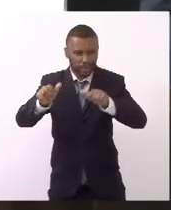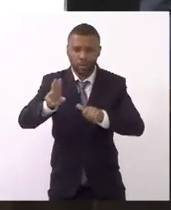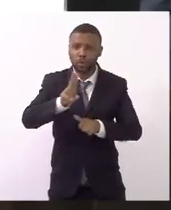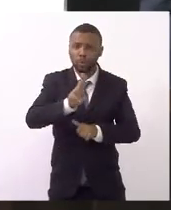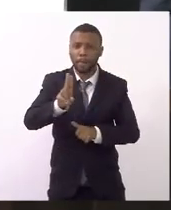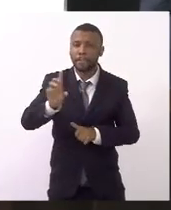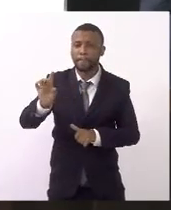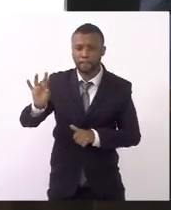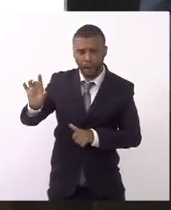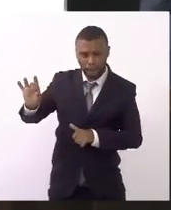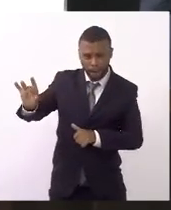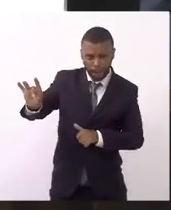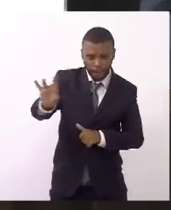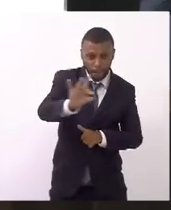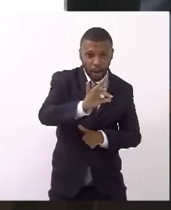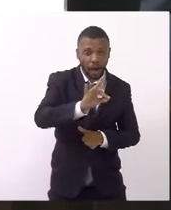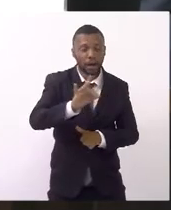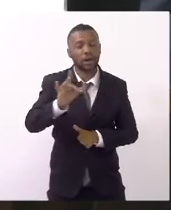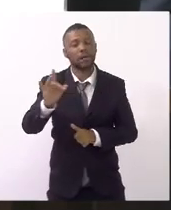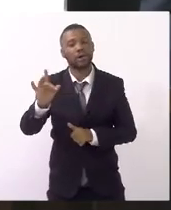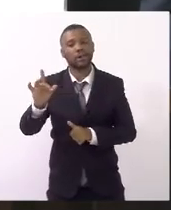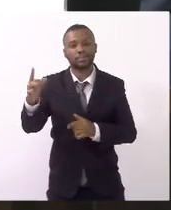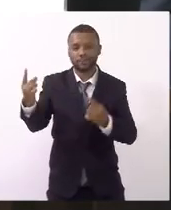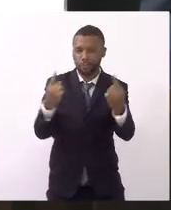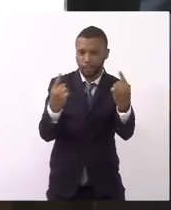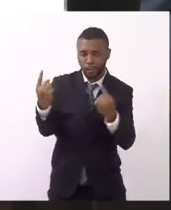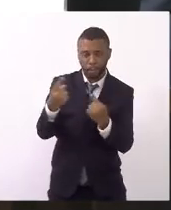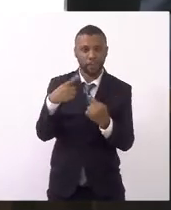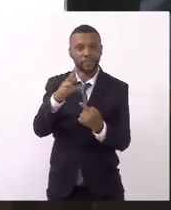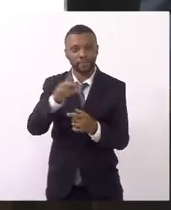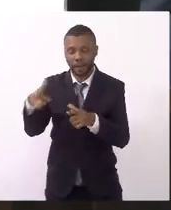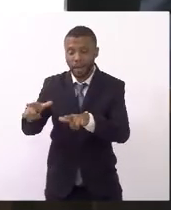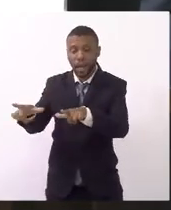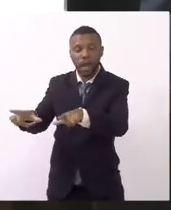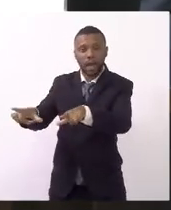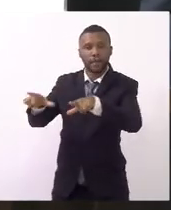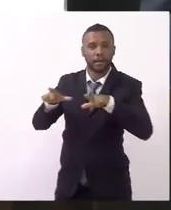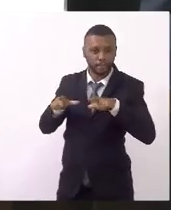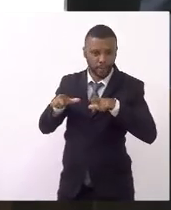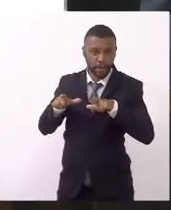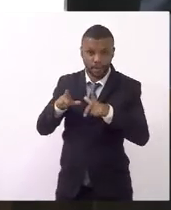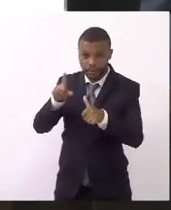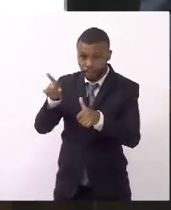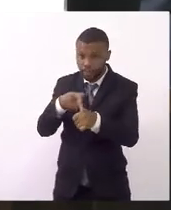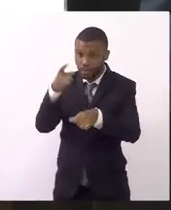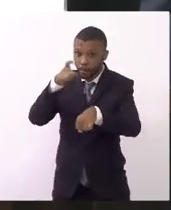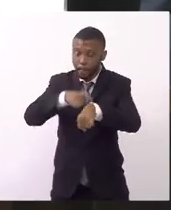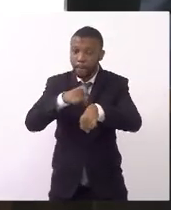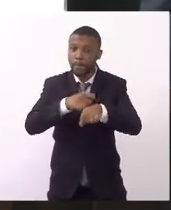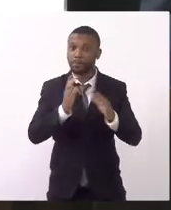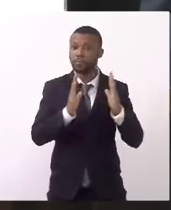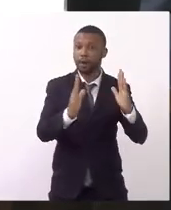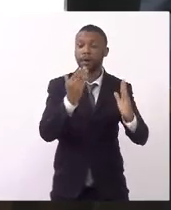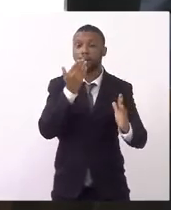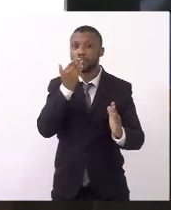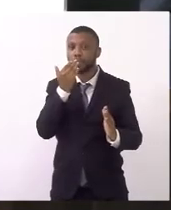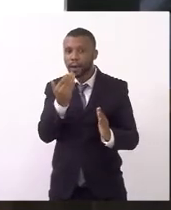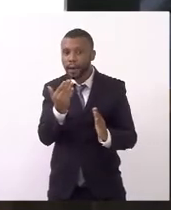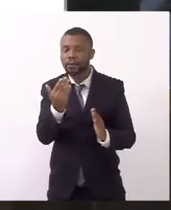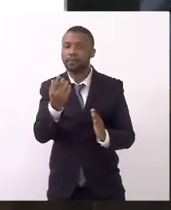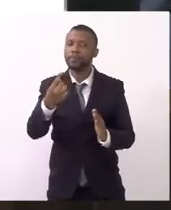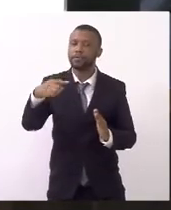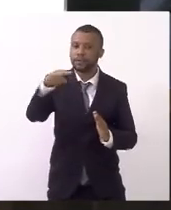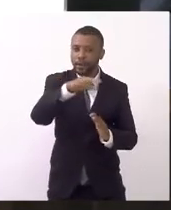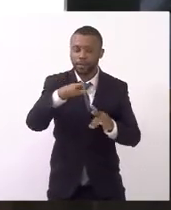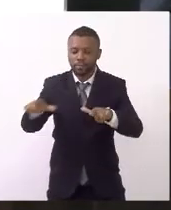nominal dos agraciados e das agraciadas nesse primeiro bloco e peço que possam